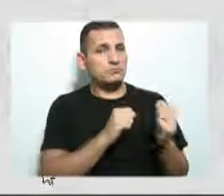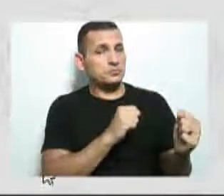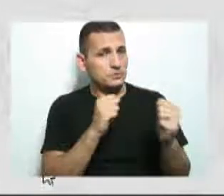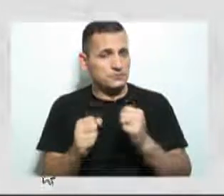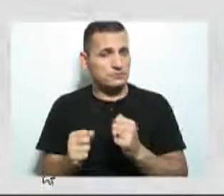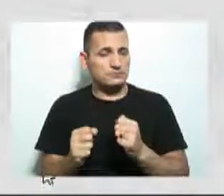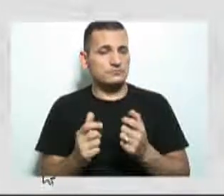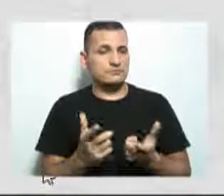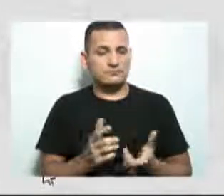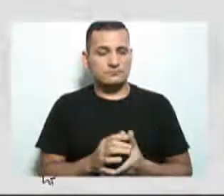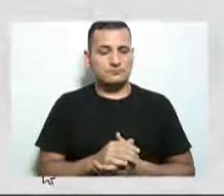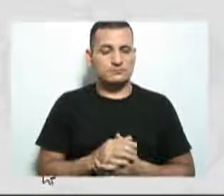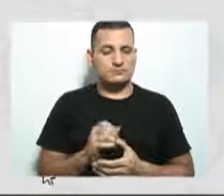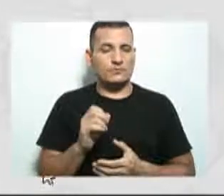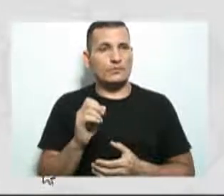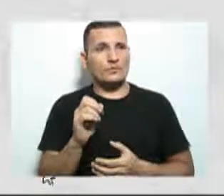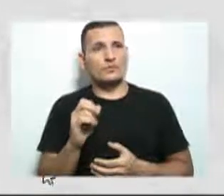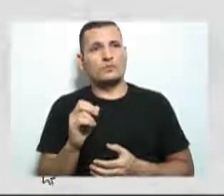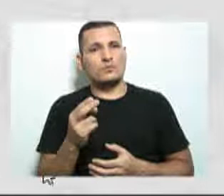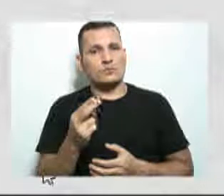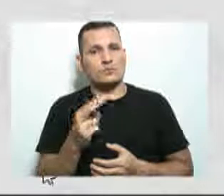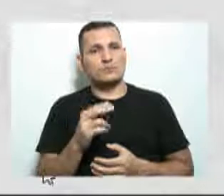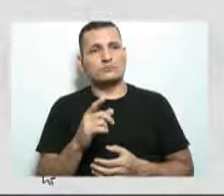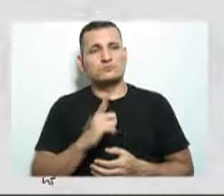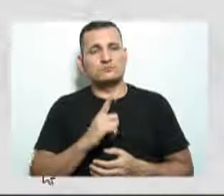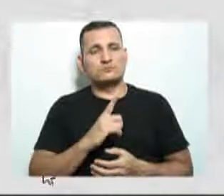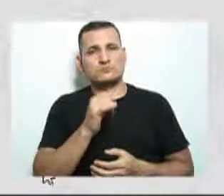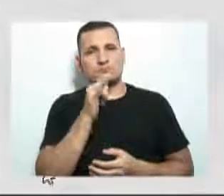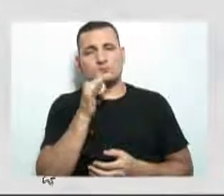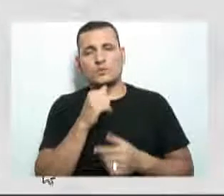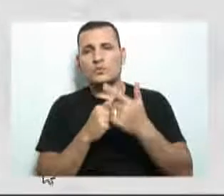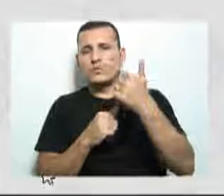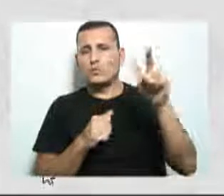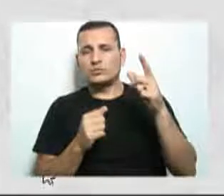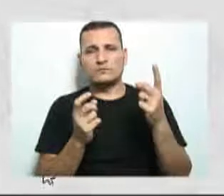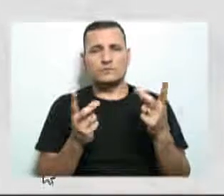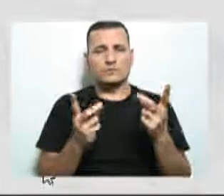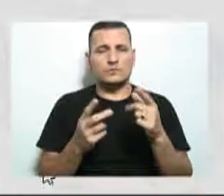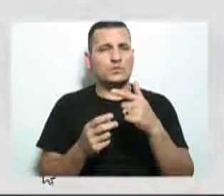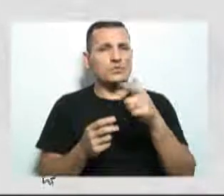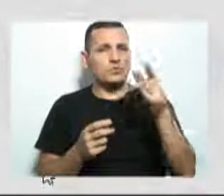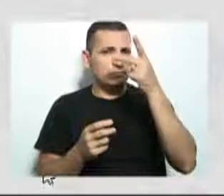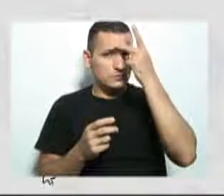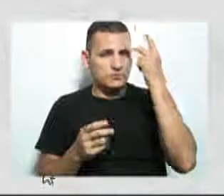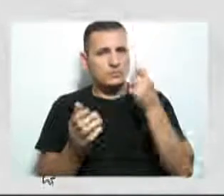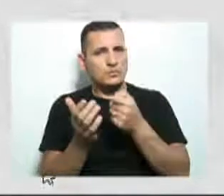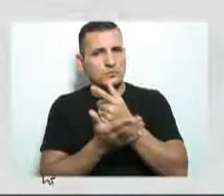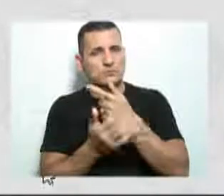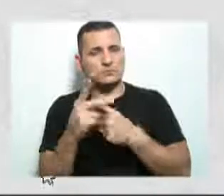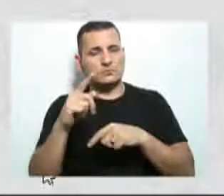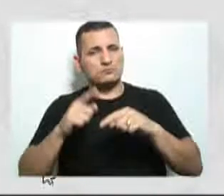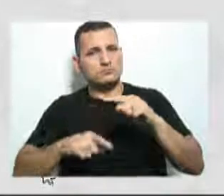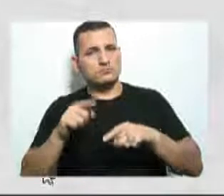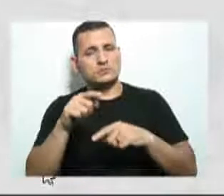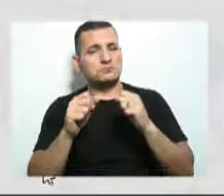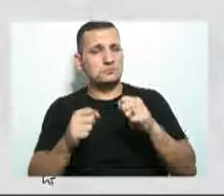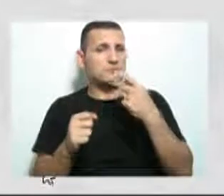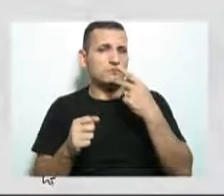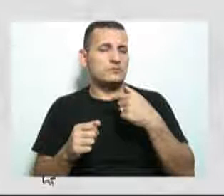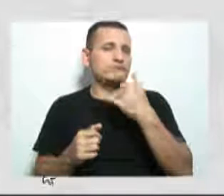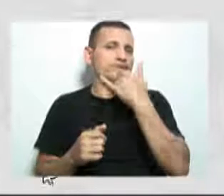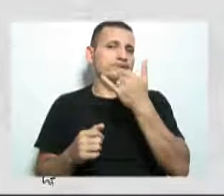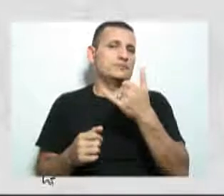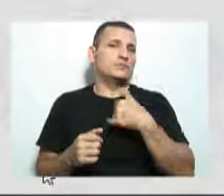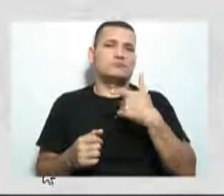essa questão, ou, por exemplo, tiver outro vendedor, né, outro comprador para seu produto, então você pode dizer, olha, eu não tenho